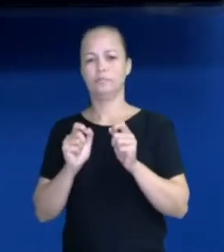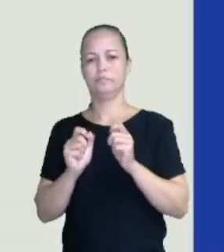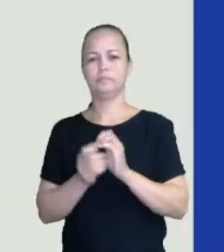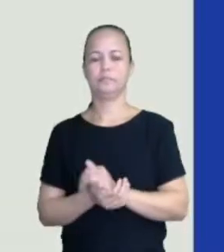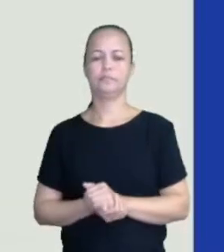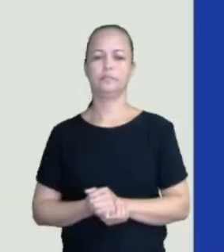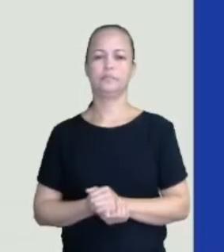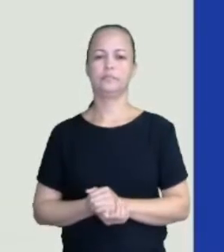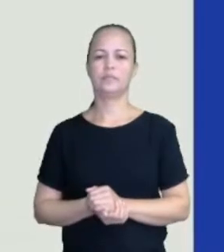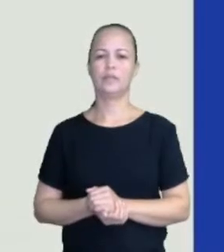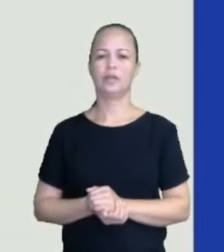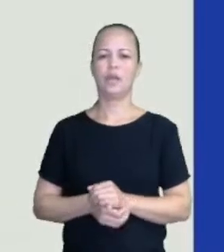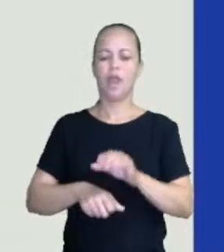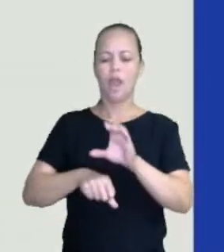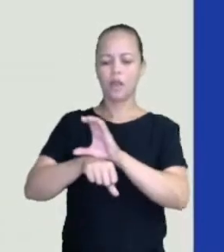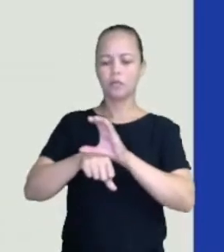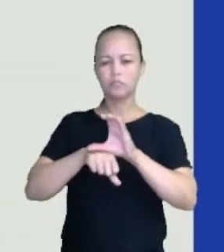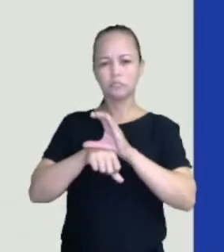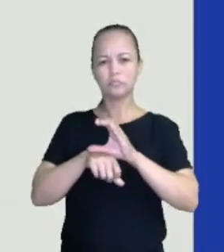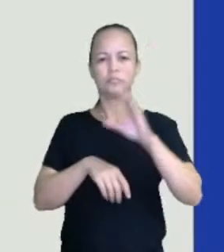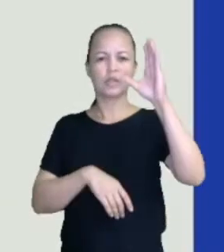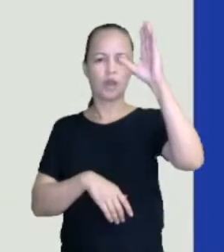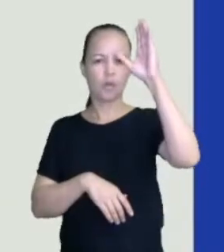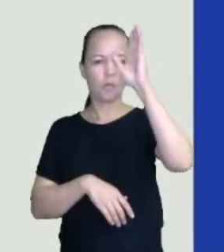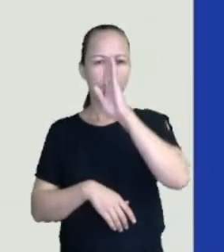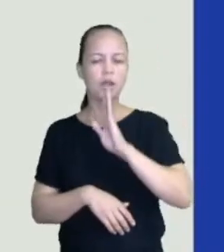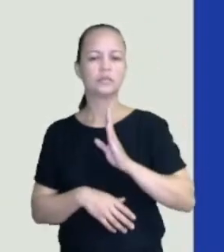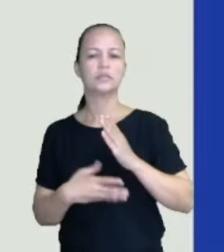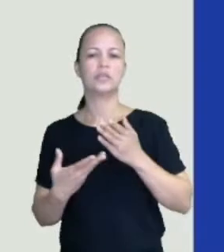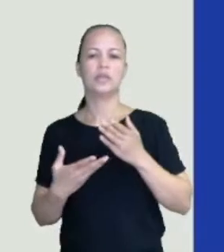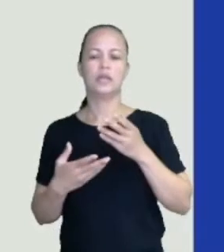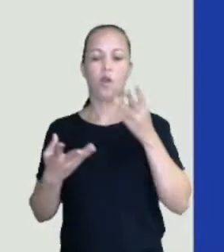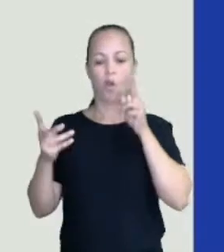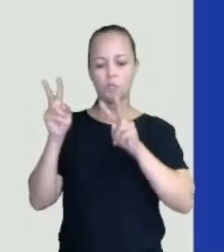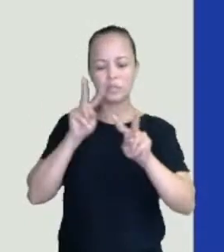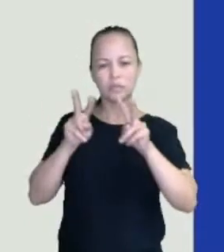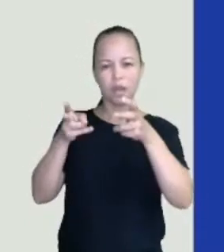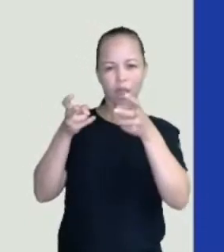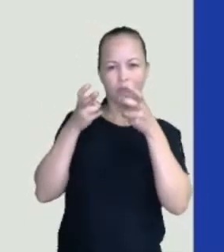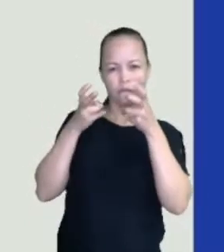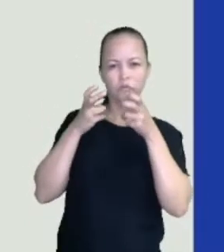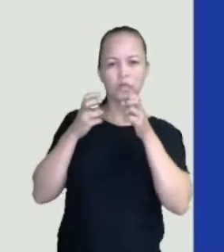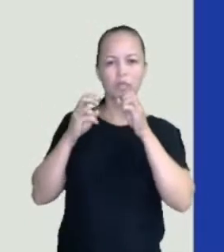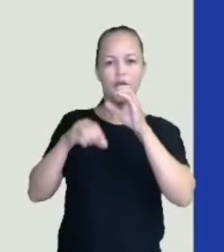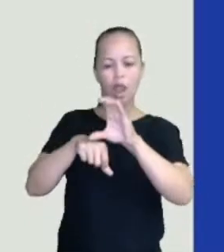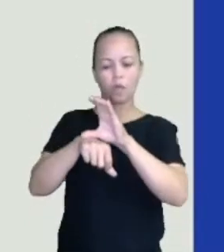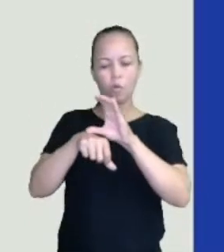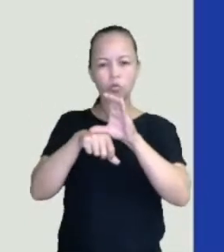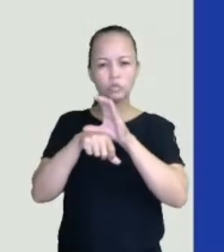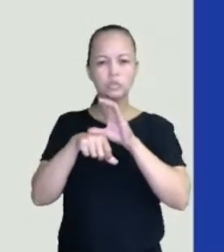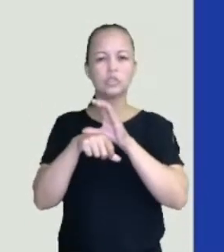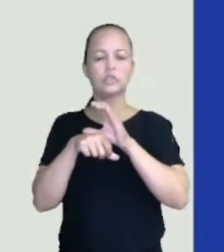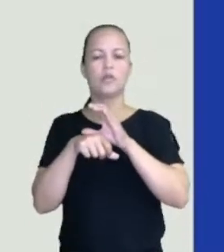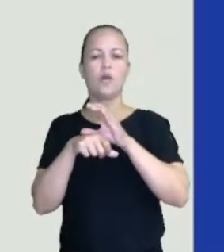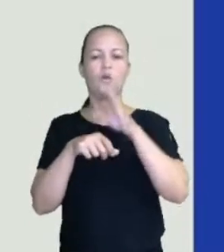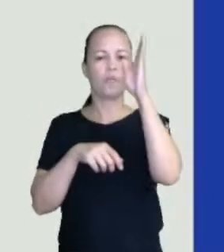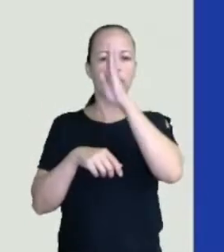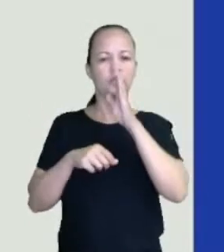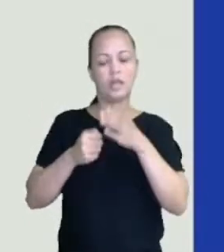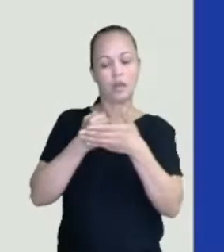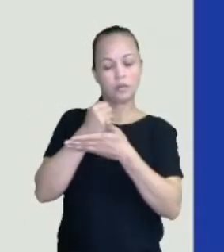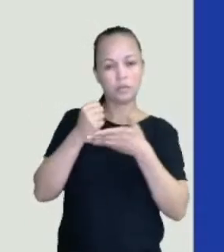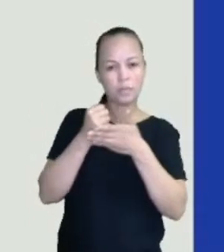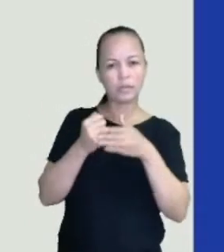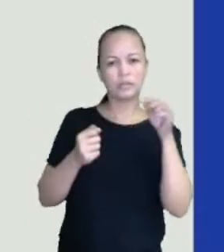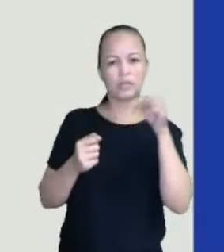a Constituição brasileira, dá uma olhadinha agora na Constituição brasileira, porque a gente precisa se basear também no que diz a